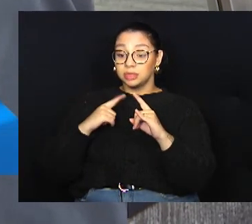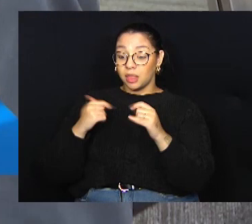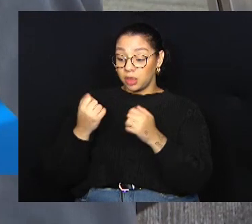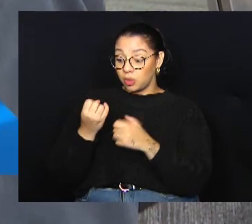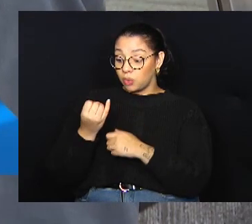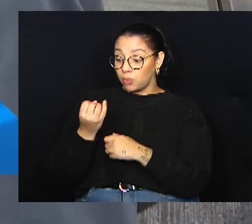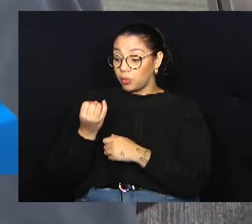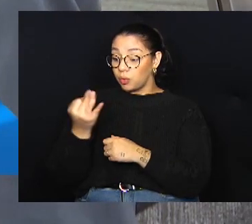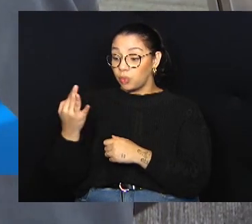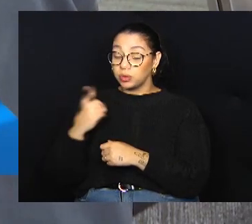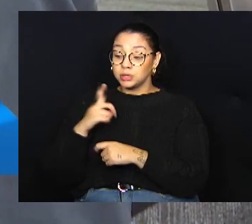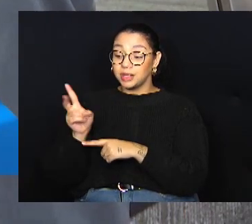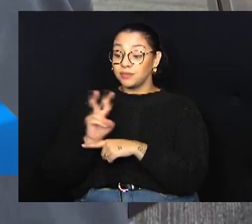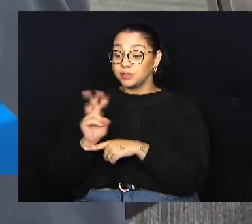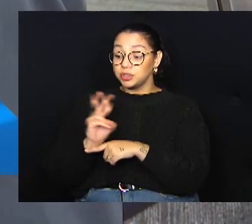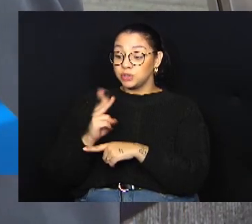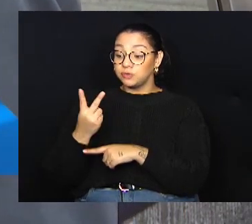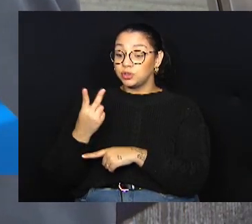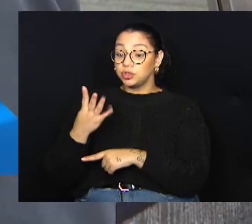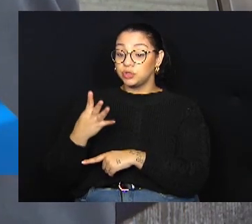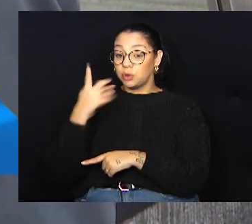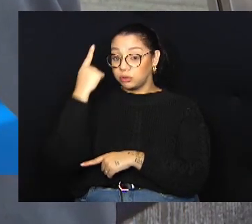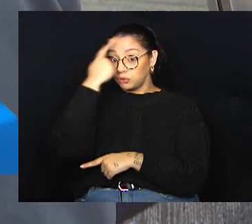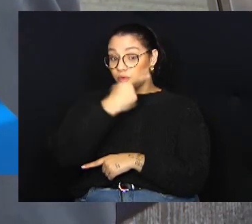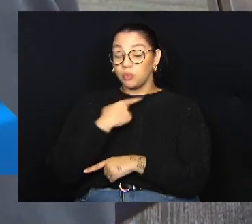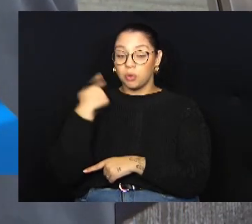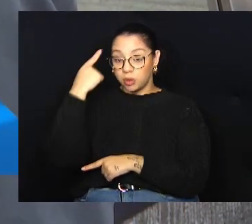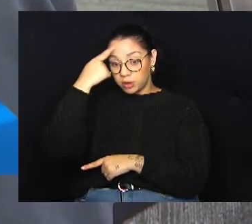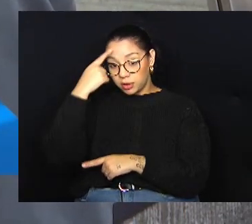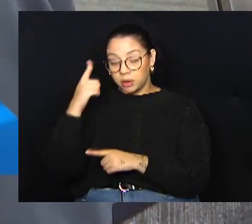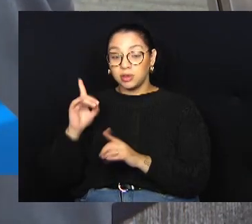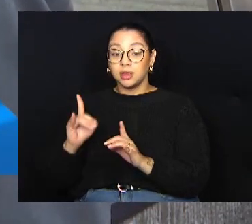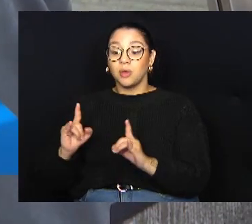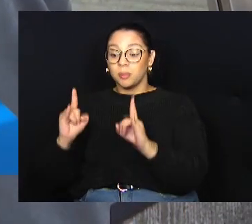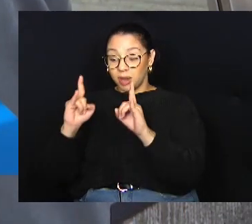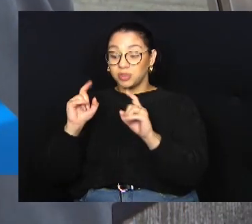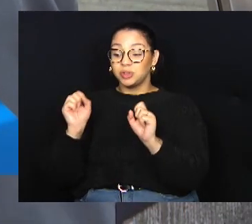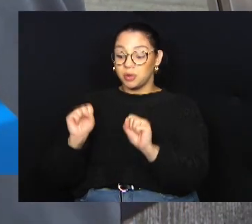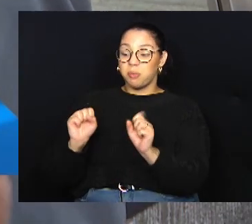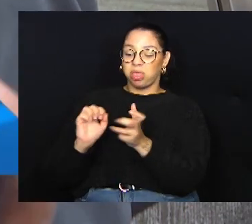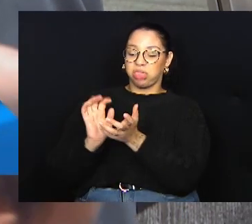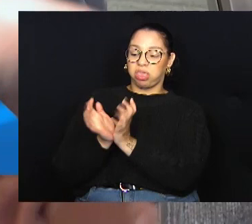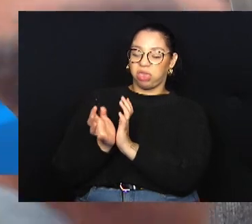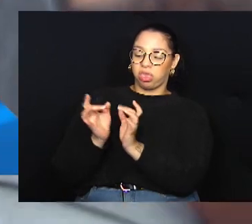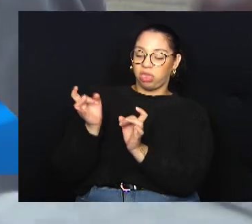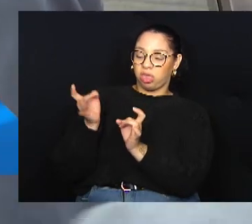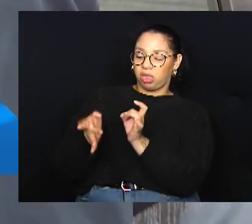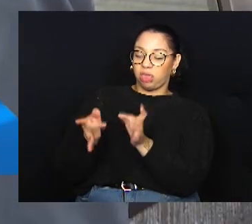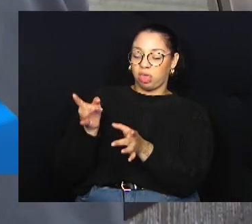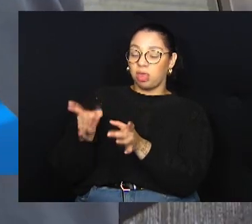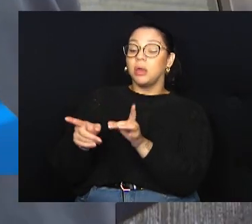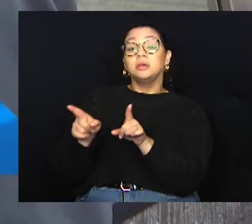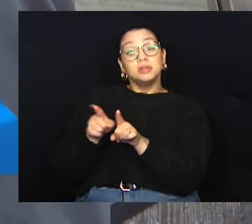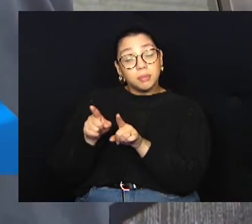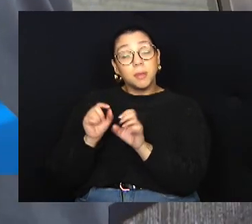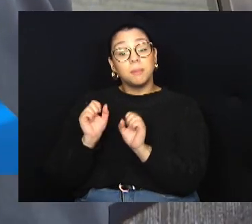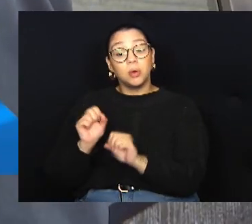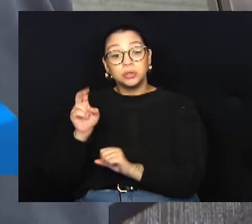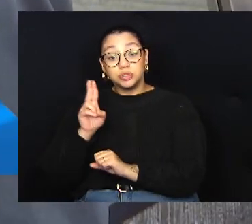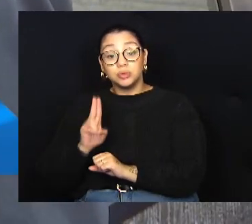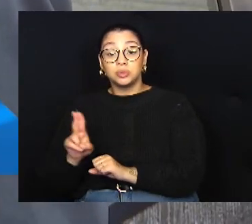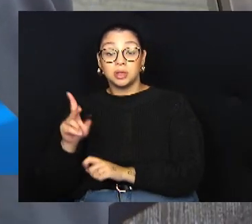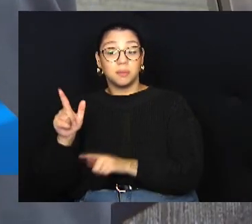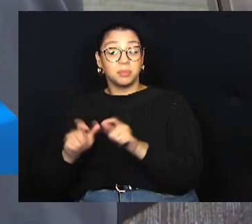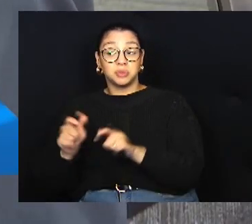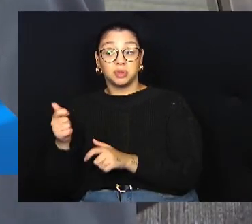operacional, pois existe vigilância lá 24 horas, né? Um prédio que pode ser depredado e que pode também ser utilizado por